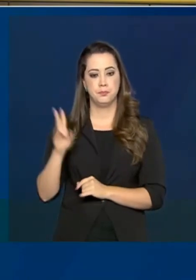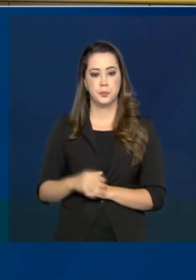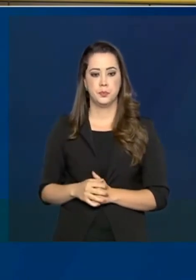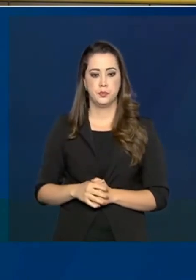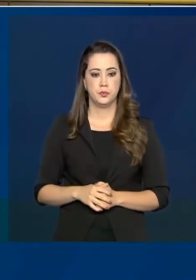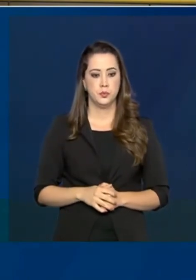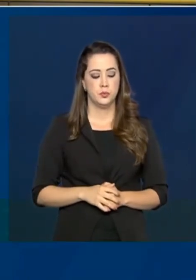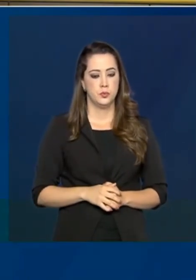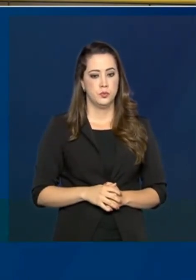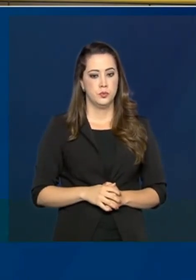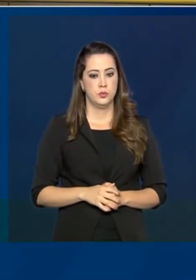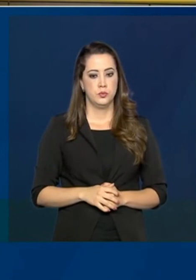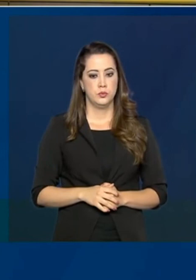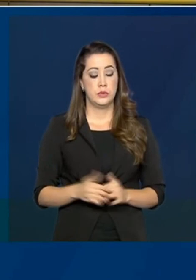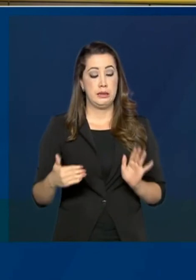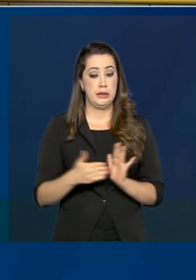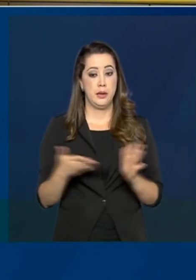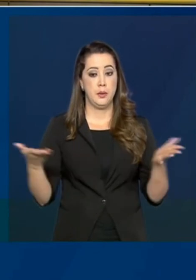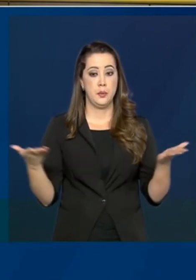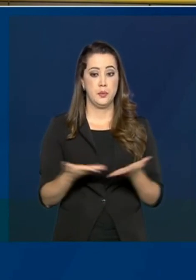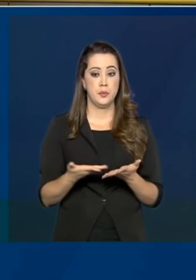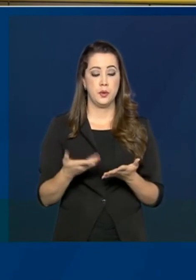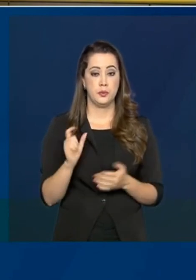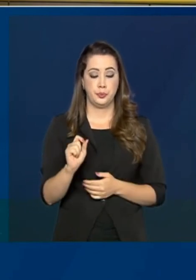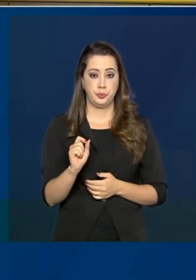Próximo. Foram, até o momento, os